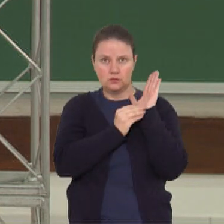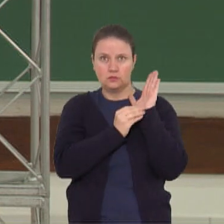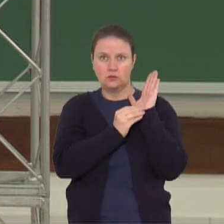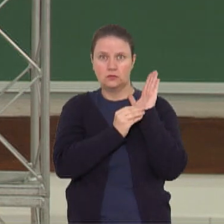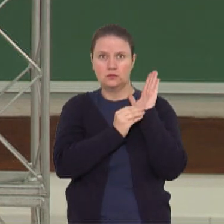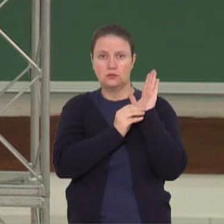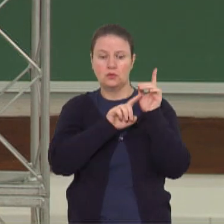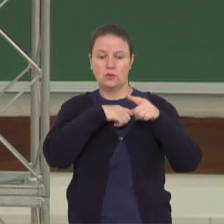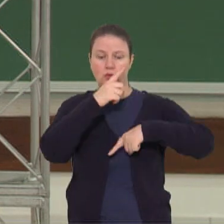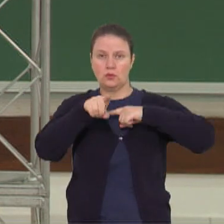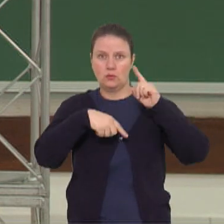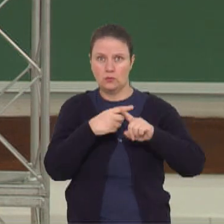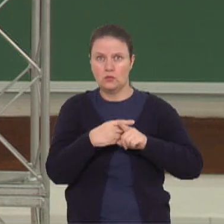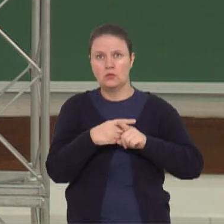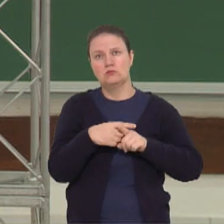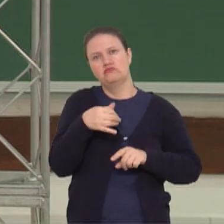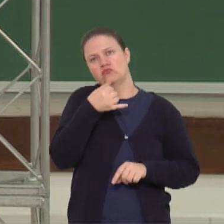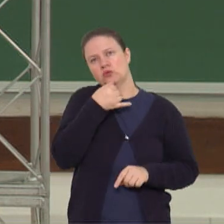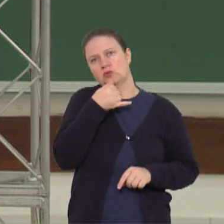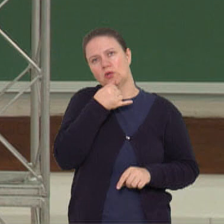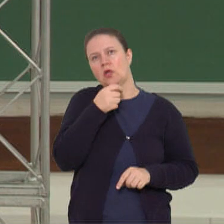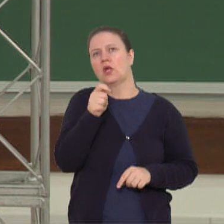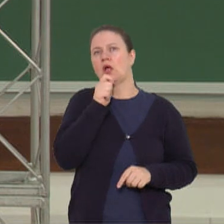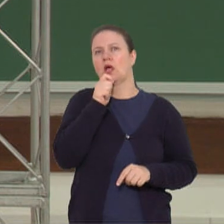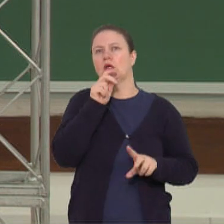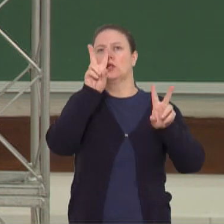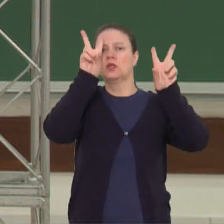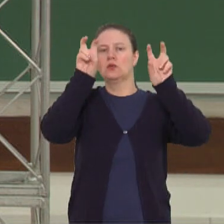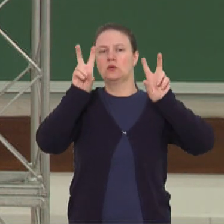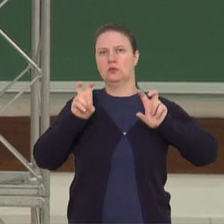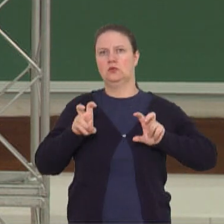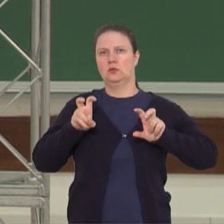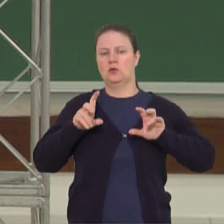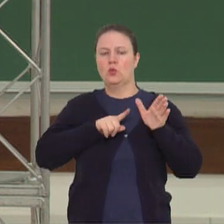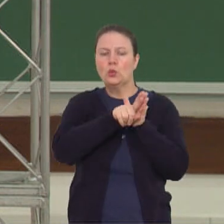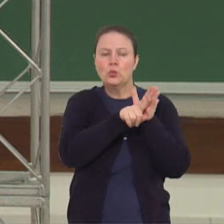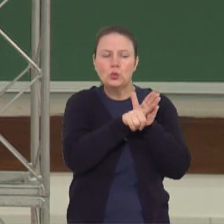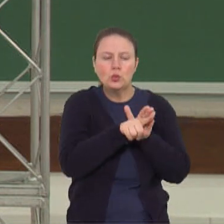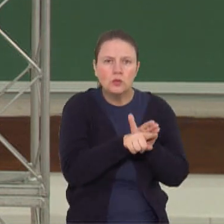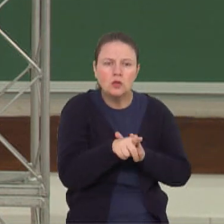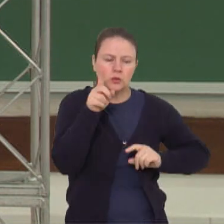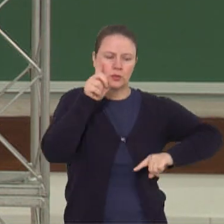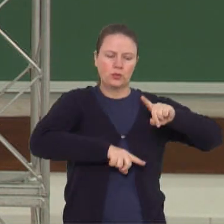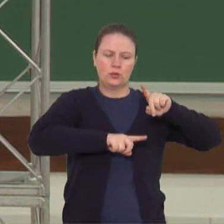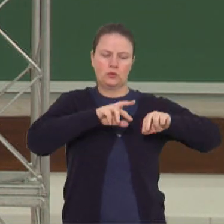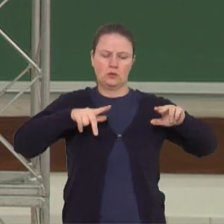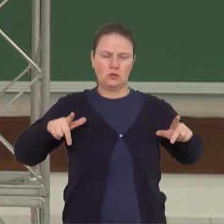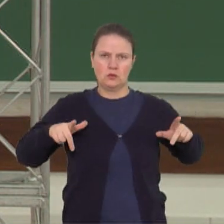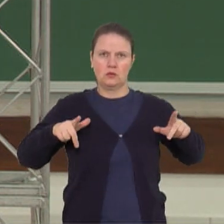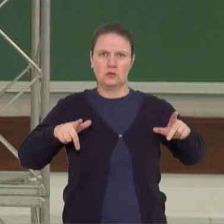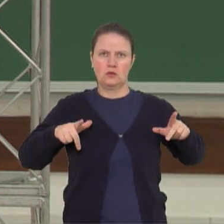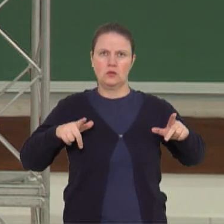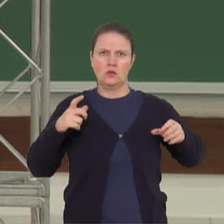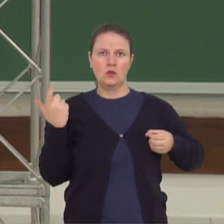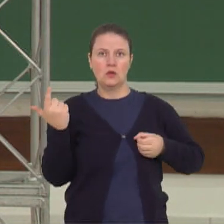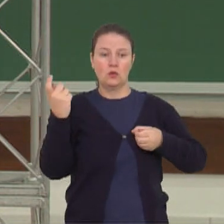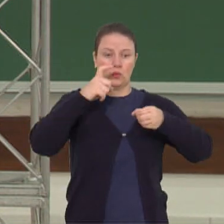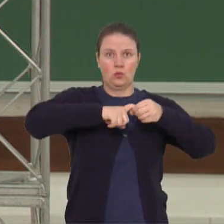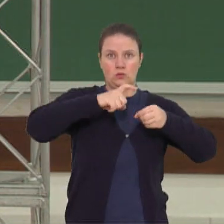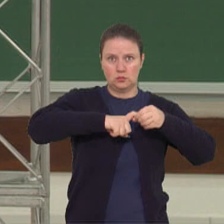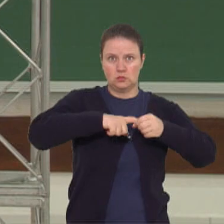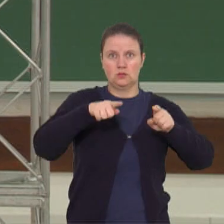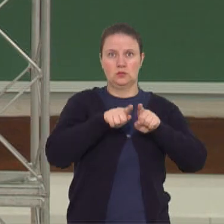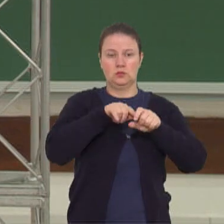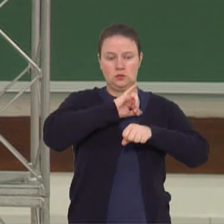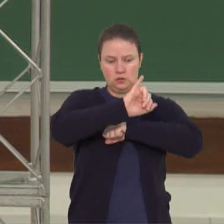aqueles que, infelizmente, não viram o assunto ainda, fazer uma rápida pesquisa no seu material didático ou até mesmo